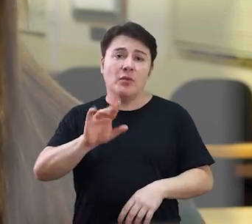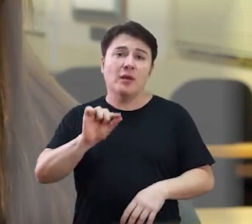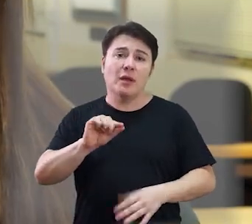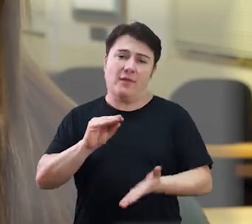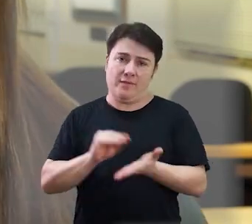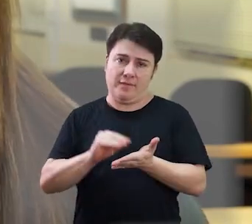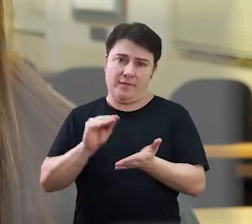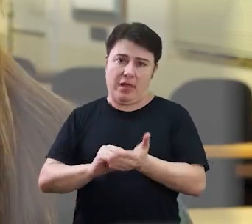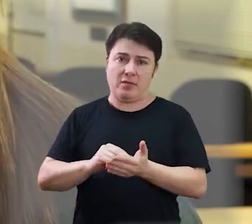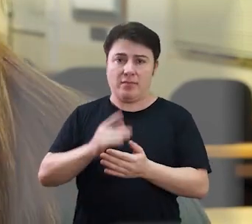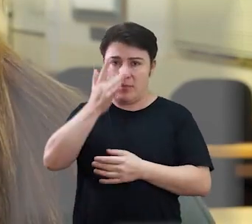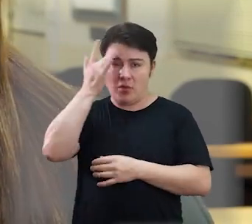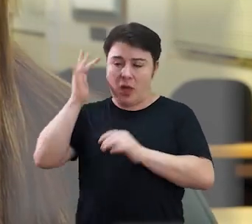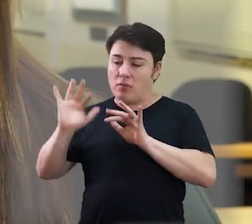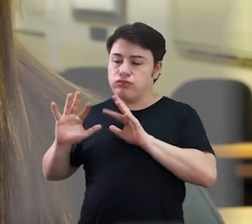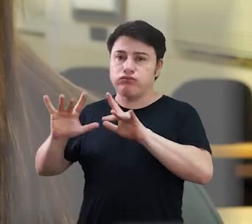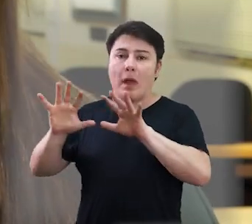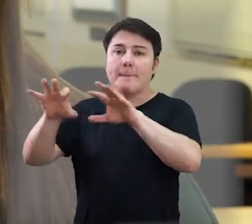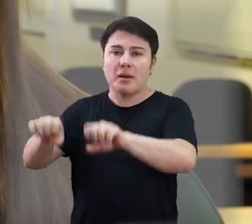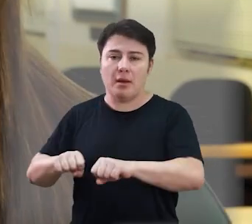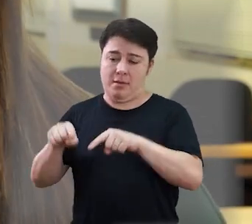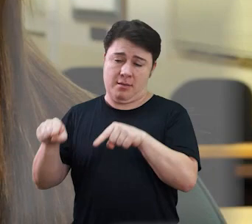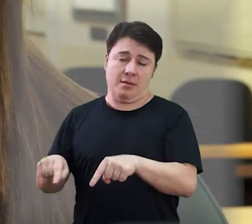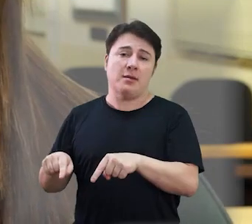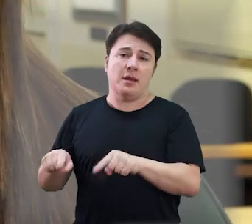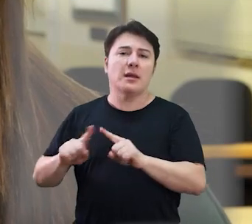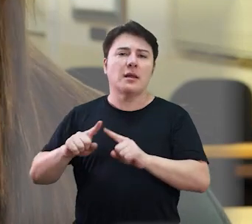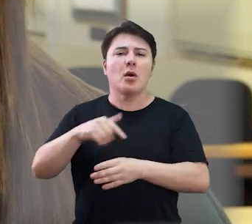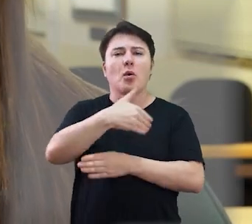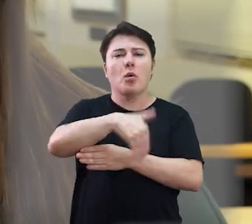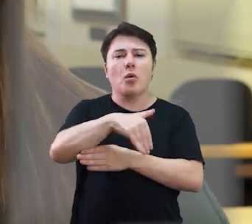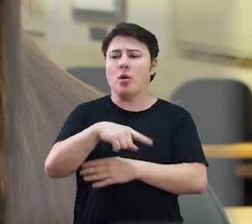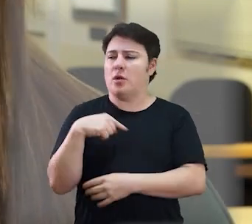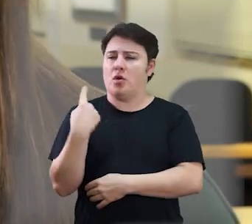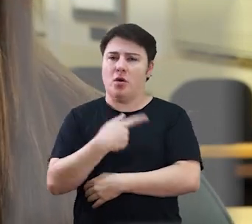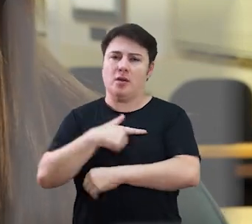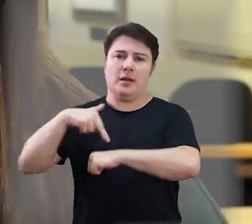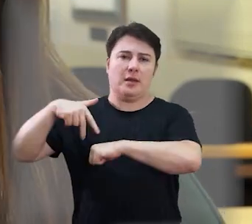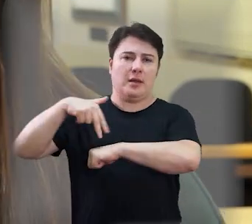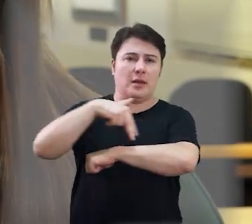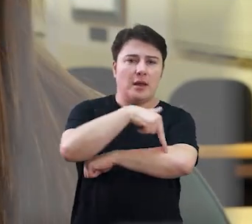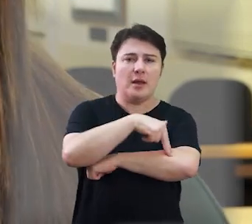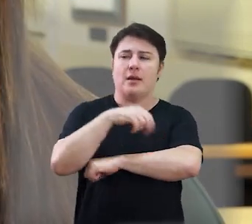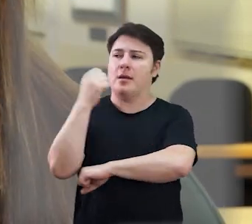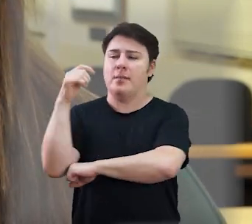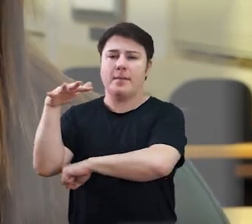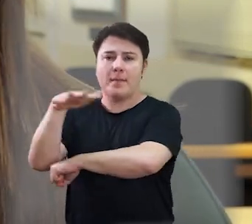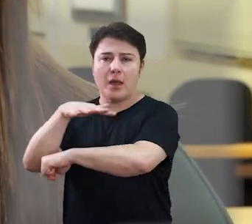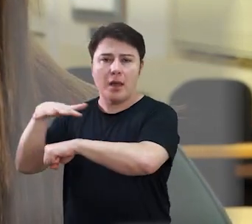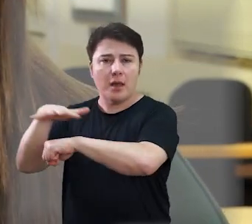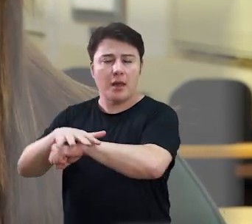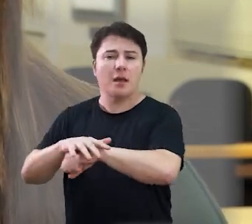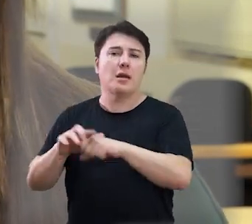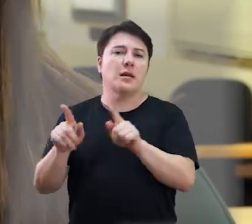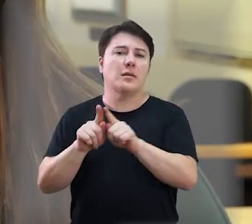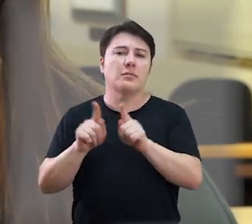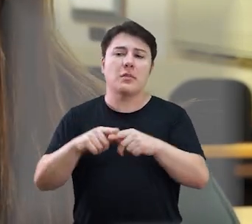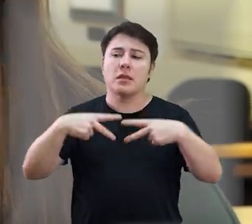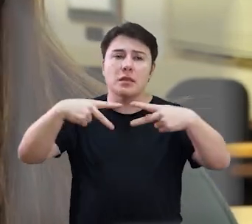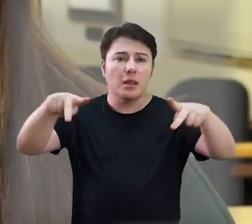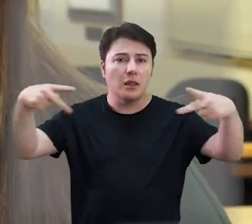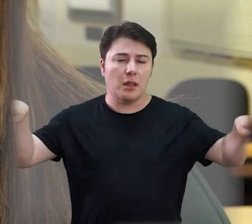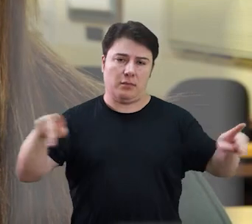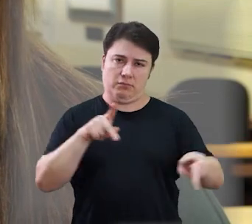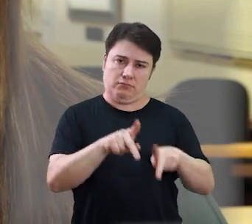vezes é por falta de ocupar esses espaços. Então a gente está lembrando aqui que ruas são nossas, calçadas são nossas, praças são, né,